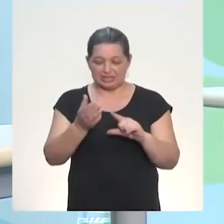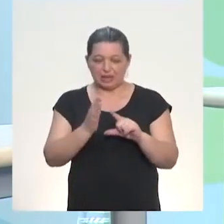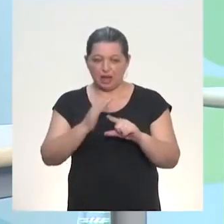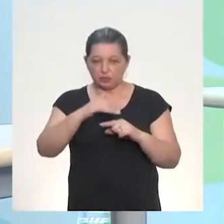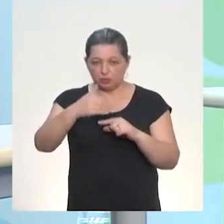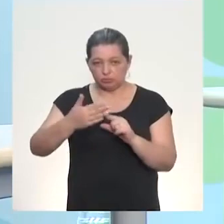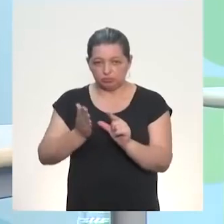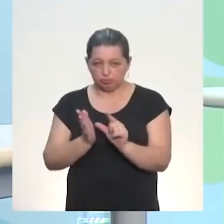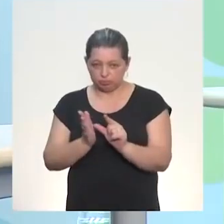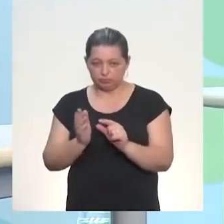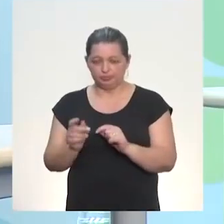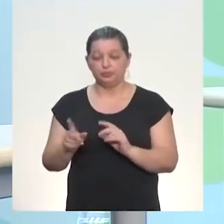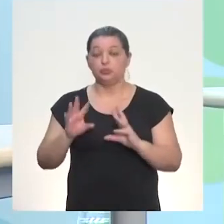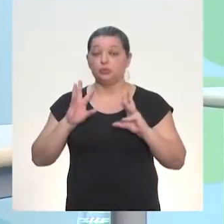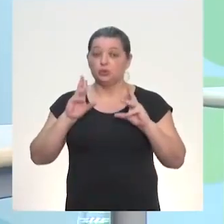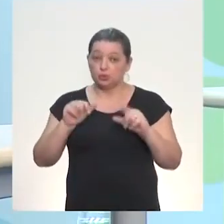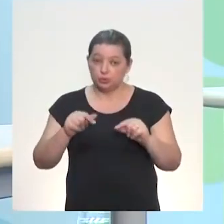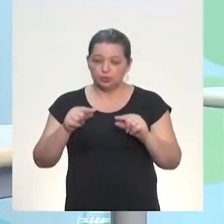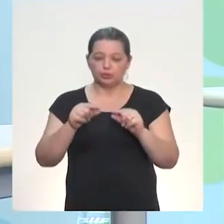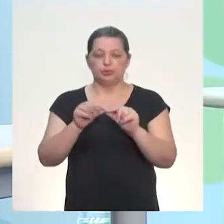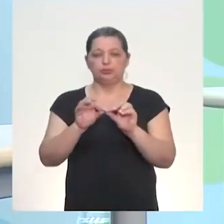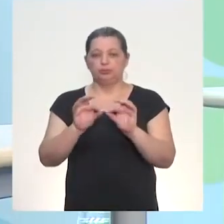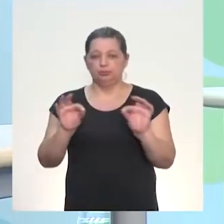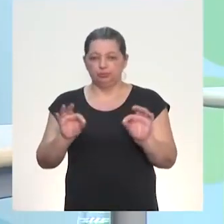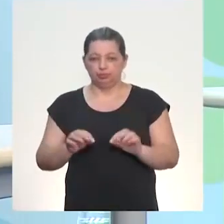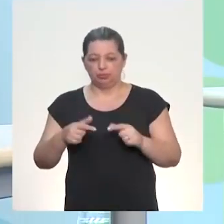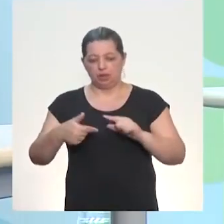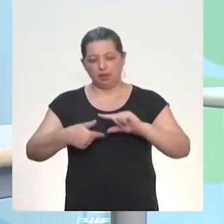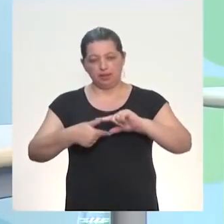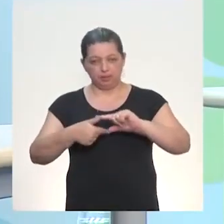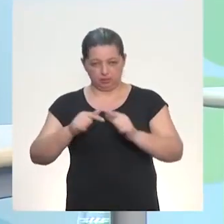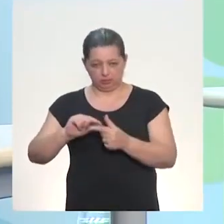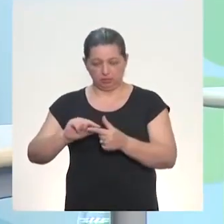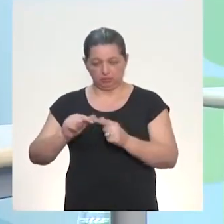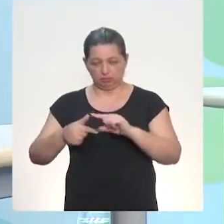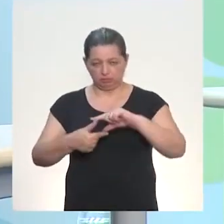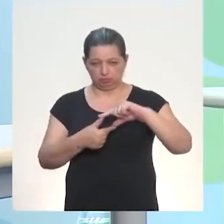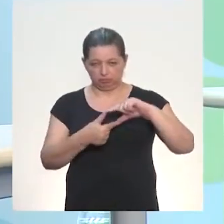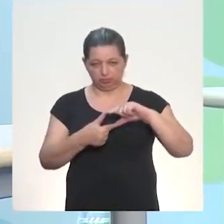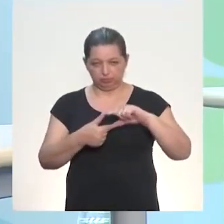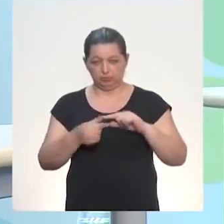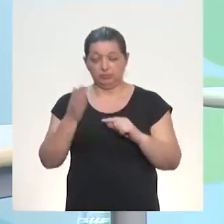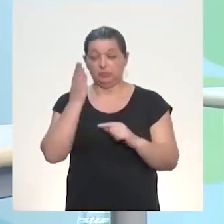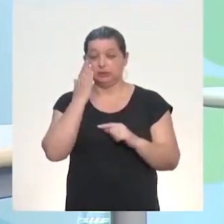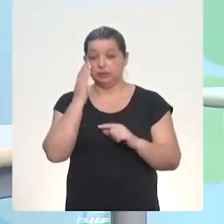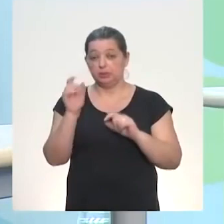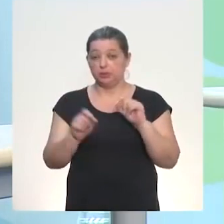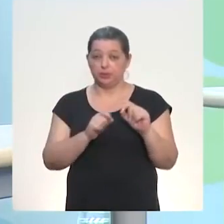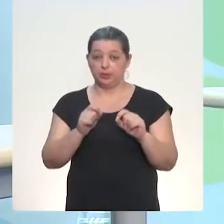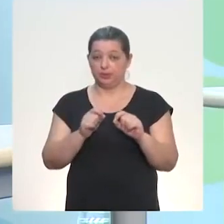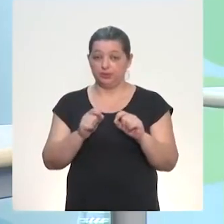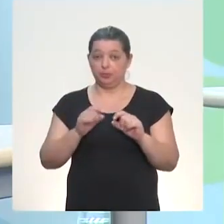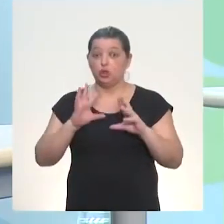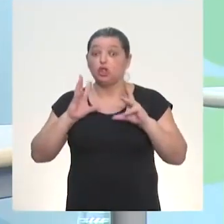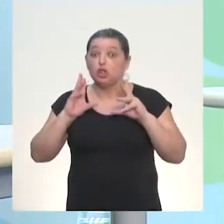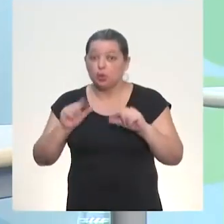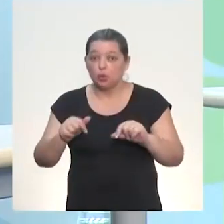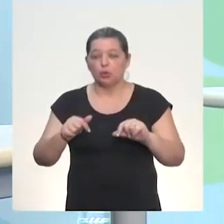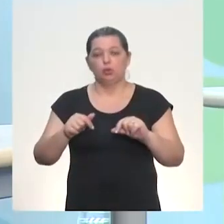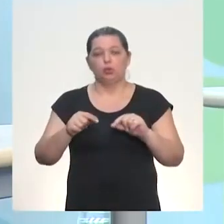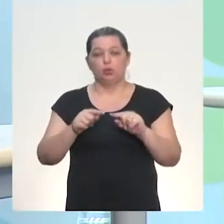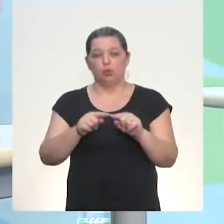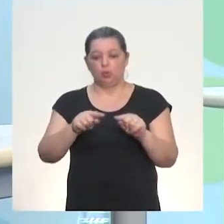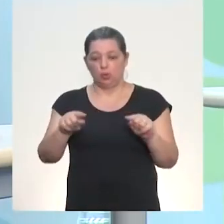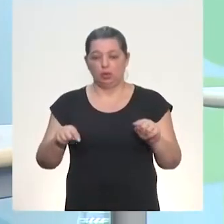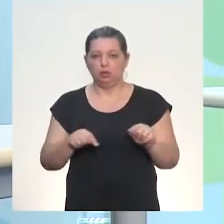as faces são retangulares. Claro que quando a gente está falando em faces retangulares, a gente tem que saber que todo quadrado também